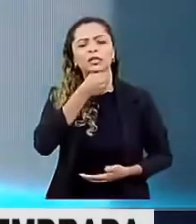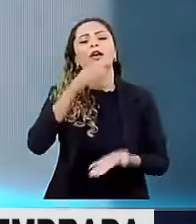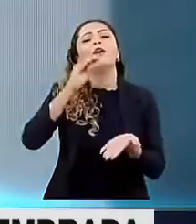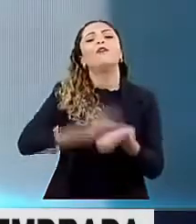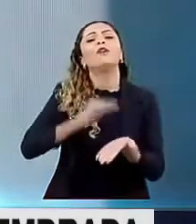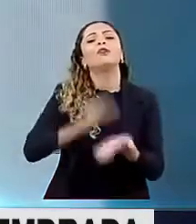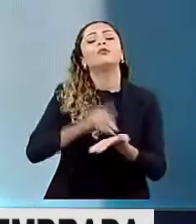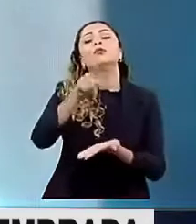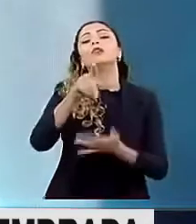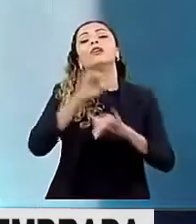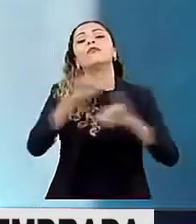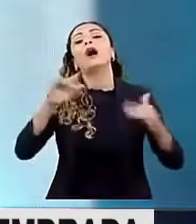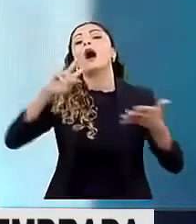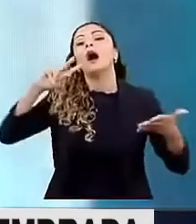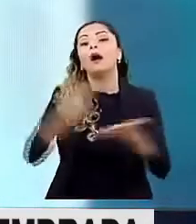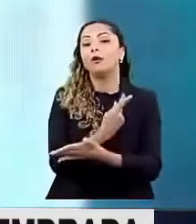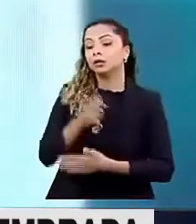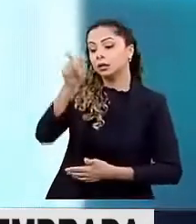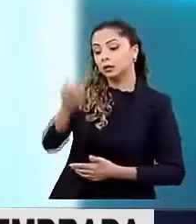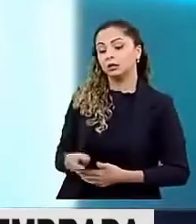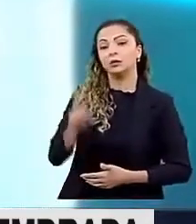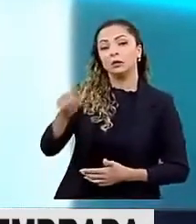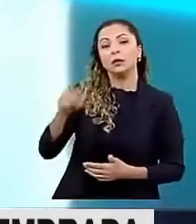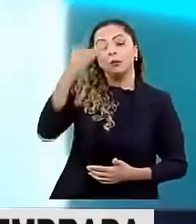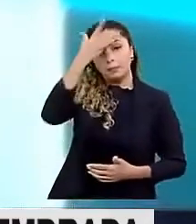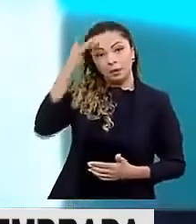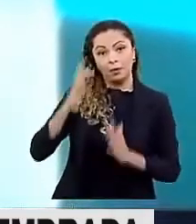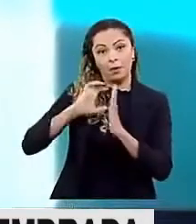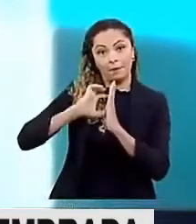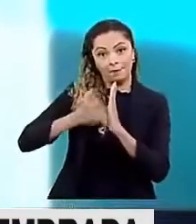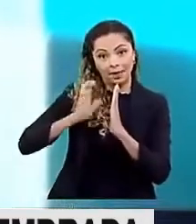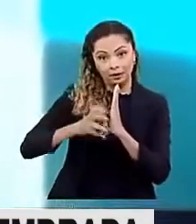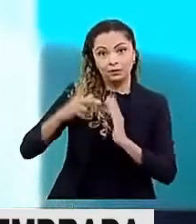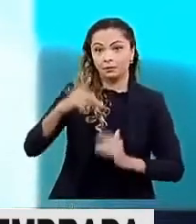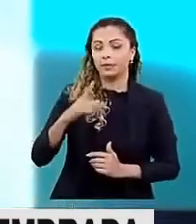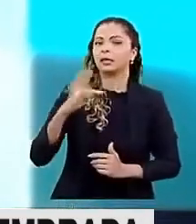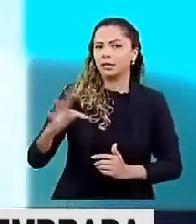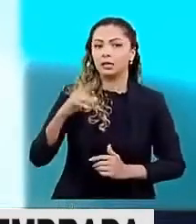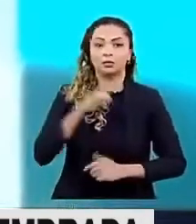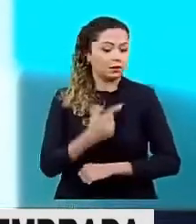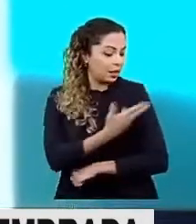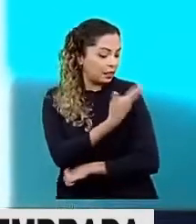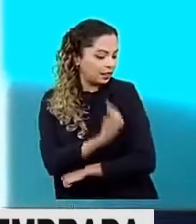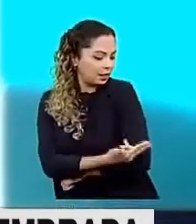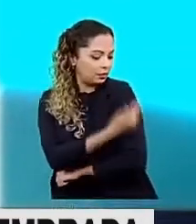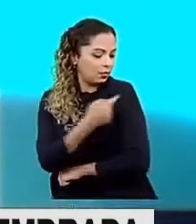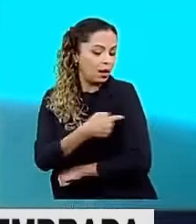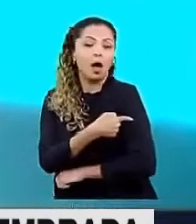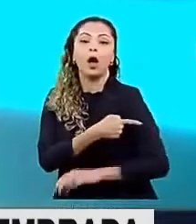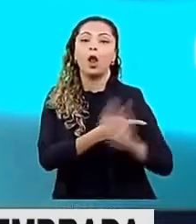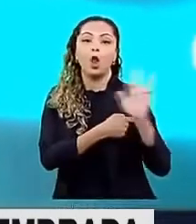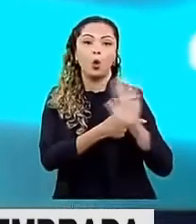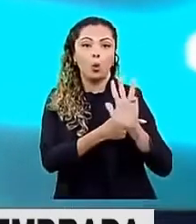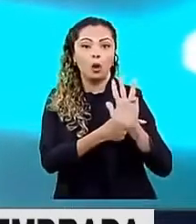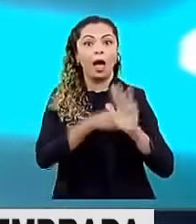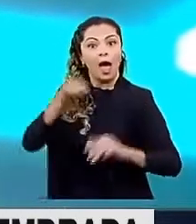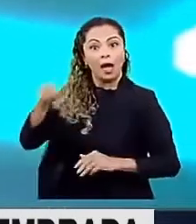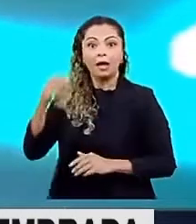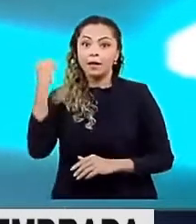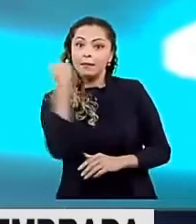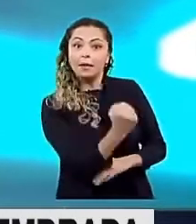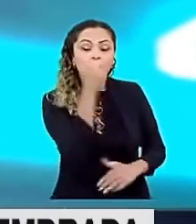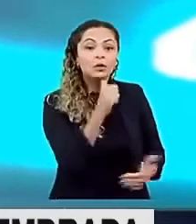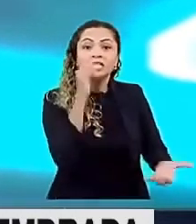um petista que tinha, inclusive, uma tatuagem do Lula no ombro, onde ele matou a esposa e um filho